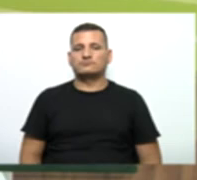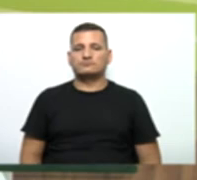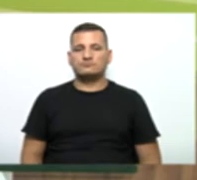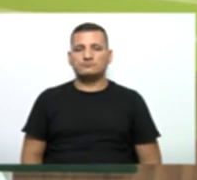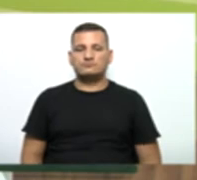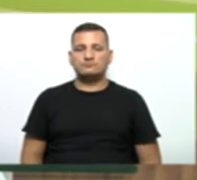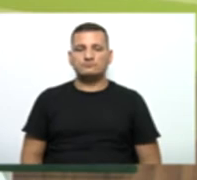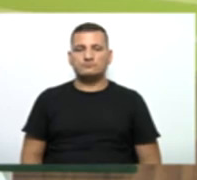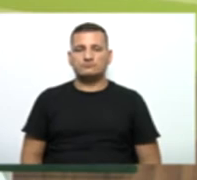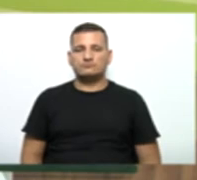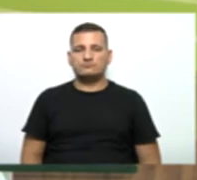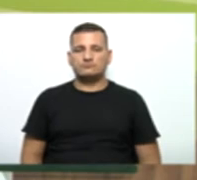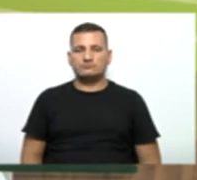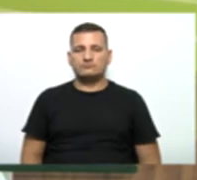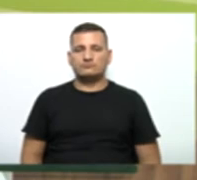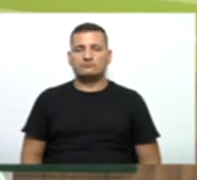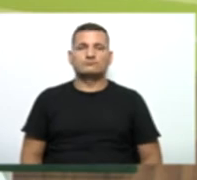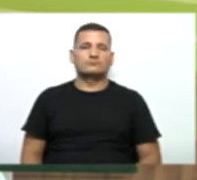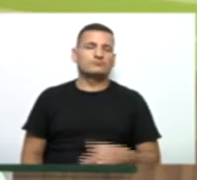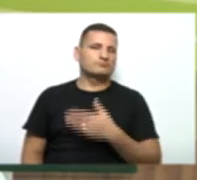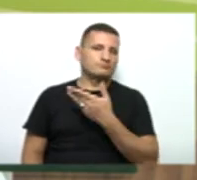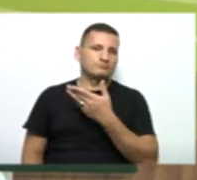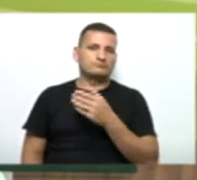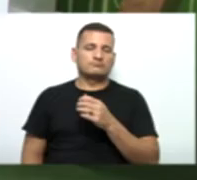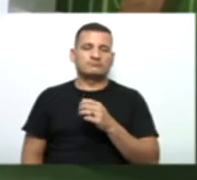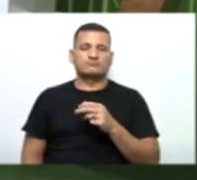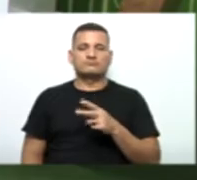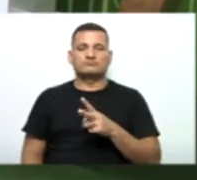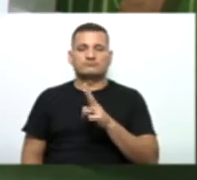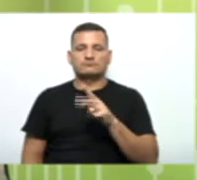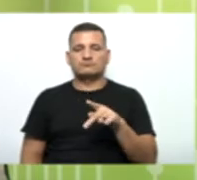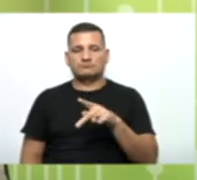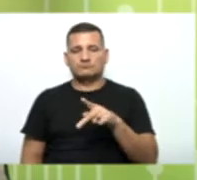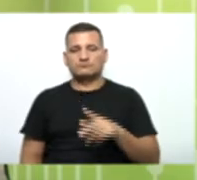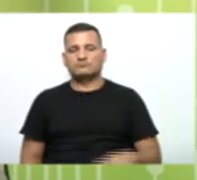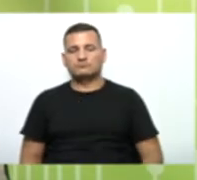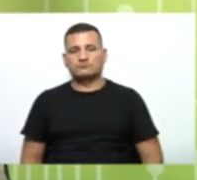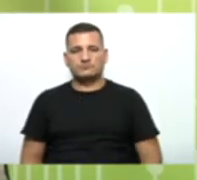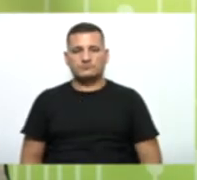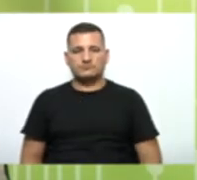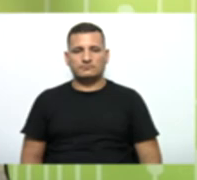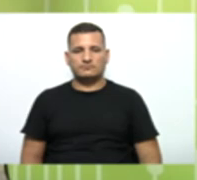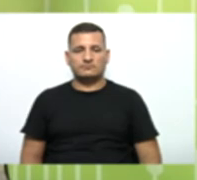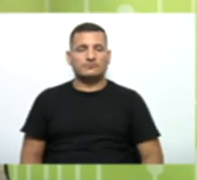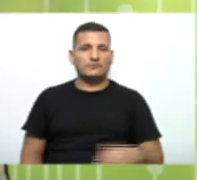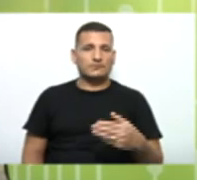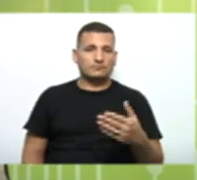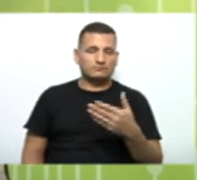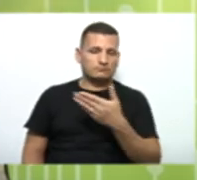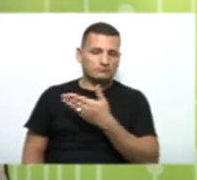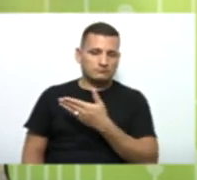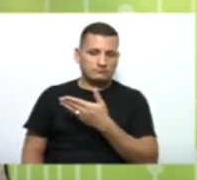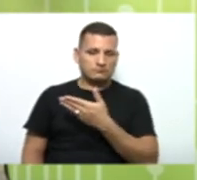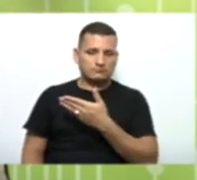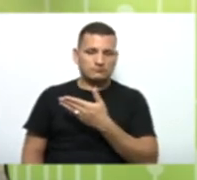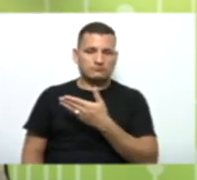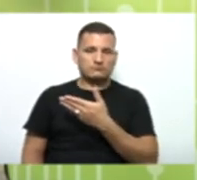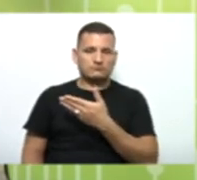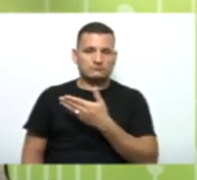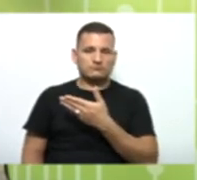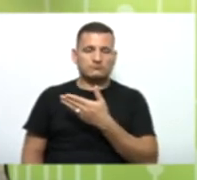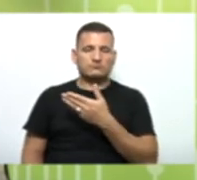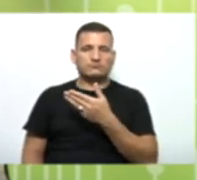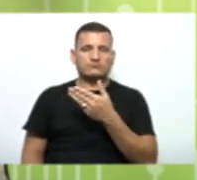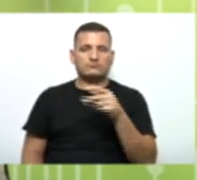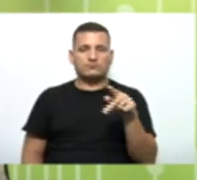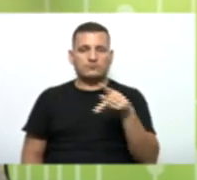essa colocação mesmo, pode continuar com ela. Beleza. Pessoal, essa colocação que o professor Eduardo fez retrata